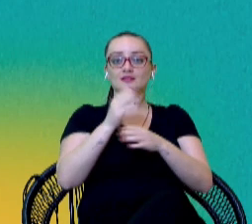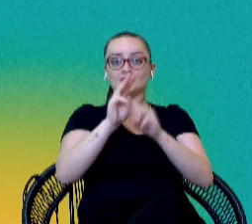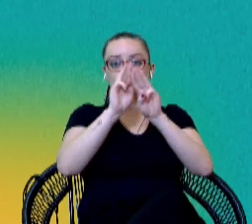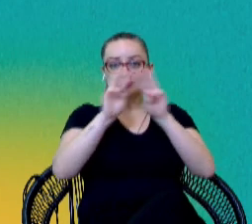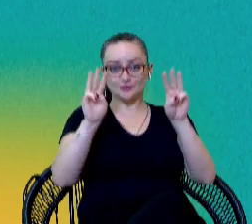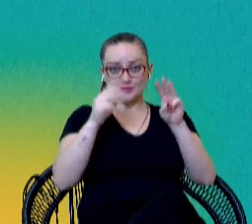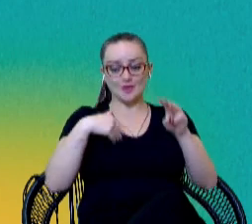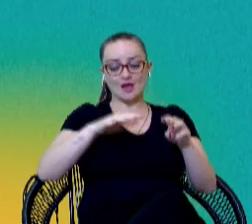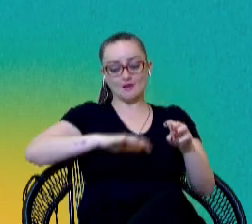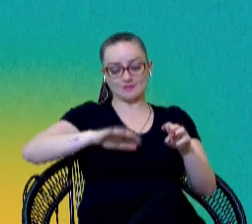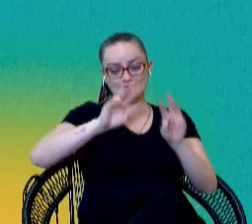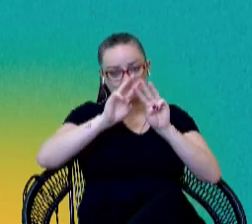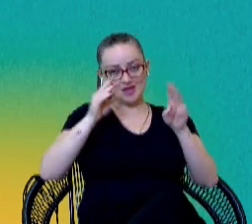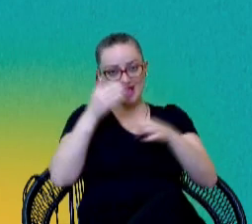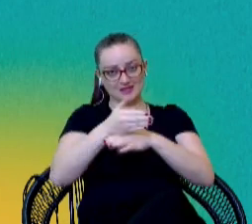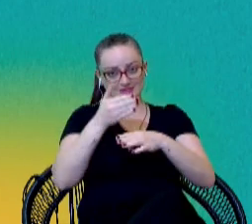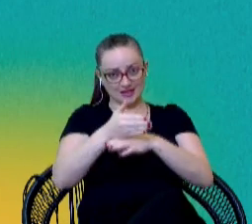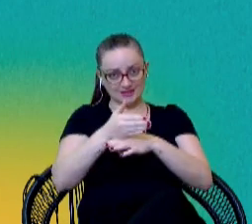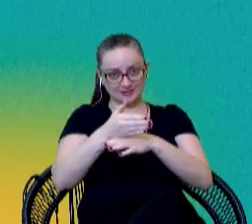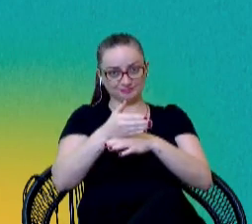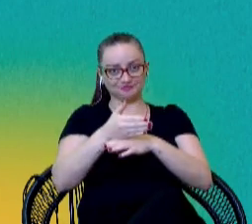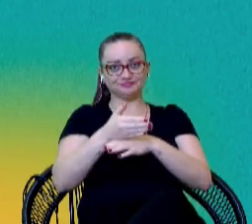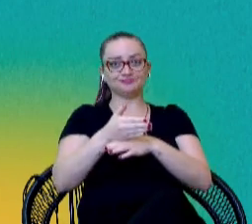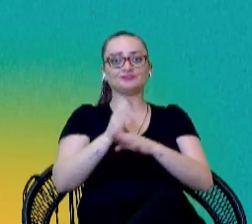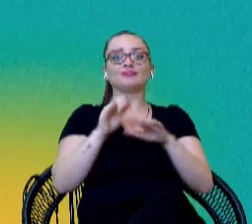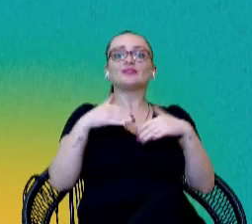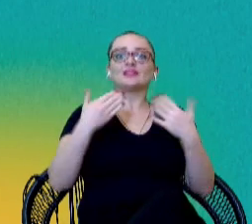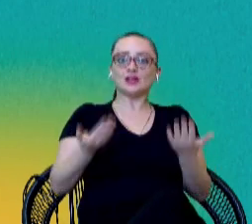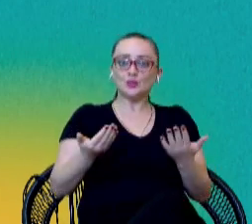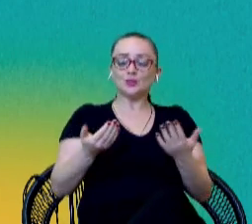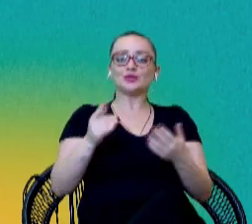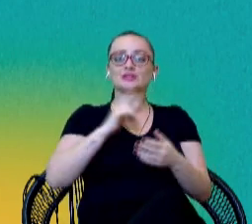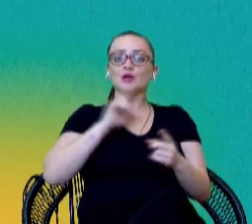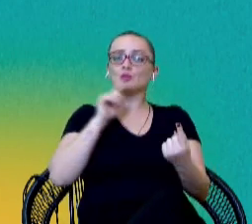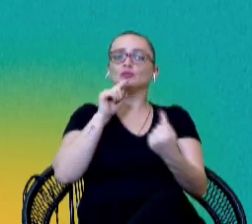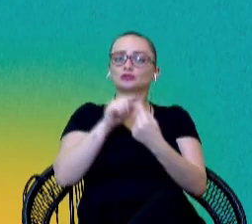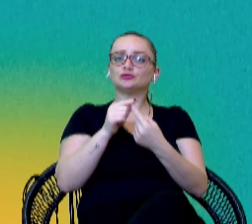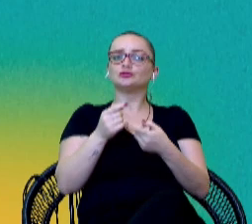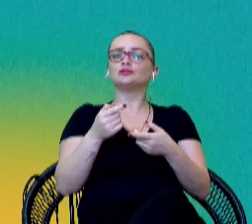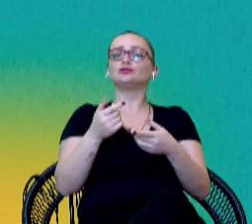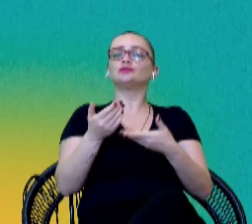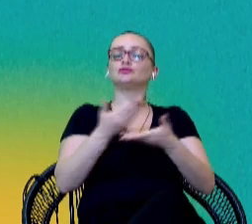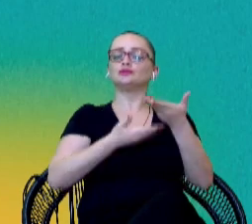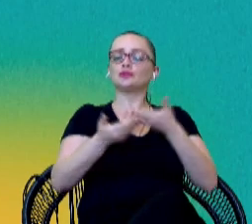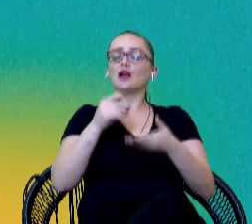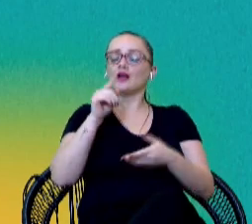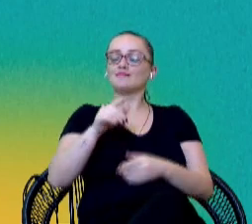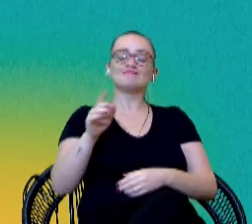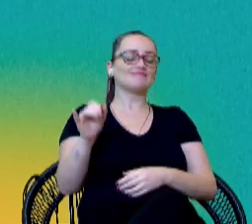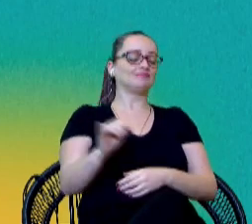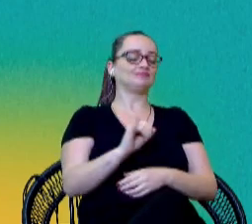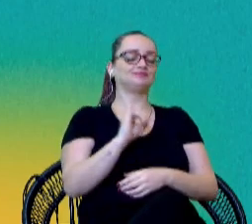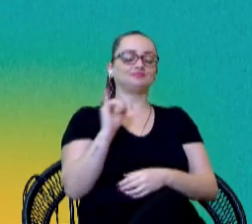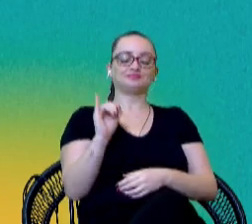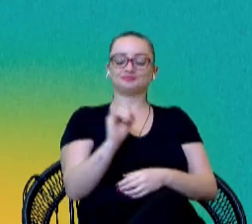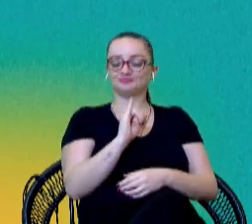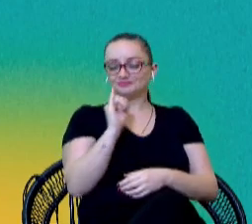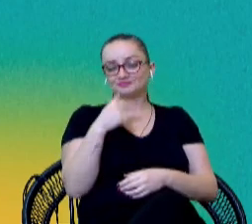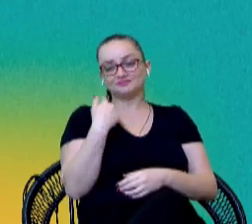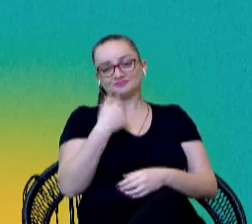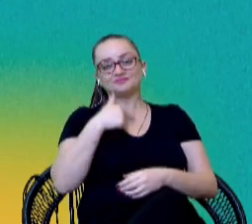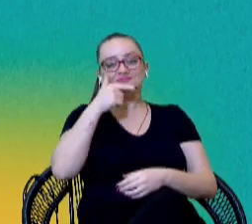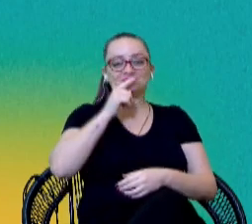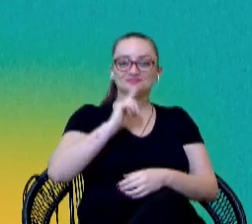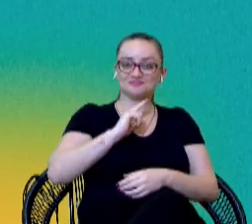vão para o nosso ambiente, vão para o nosso site, tá bom? Então a gente tem esse objetivo de tráfego que é essencial para a gente ter,